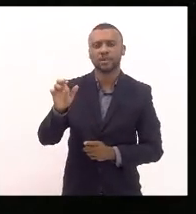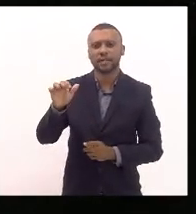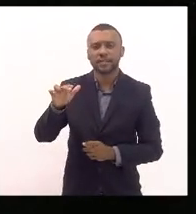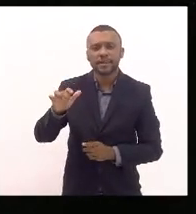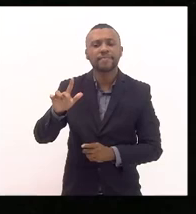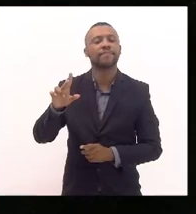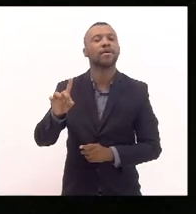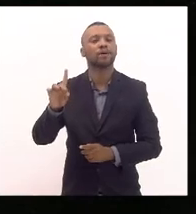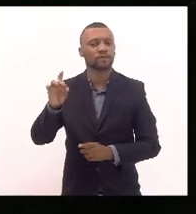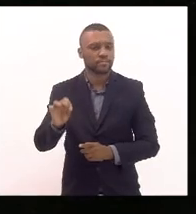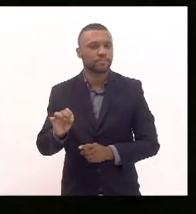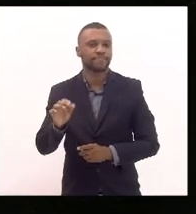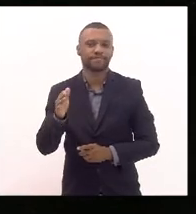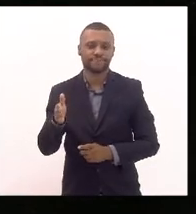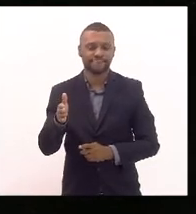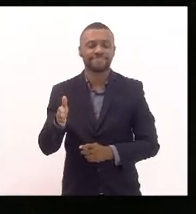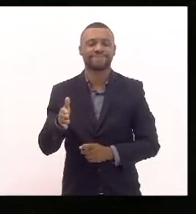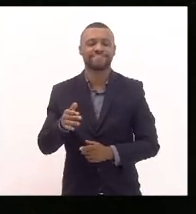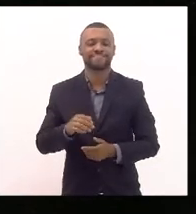né